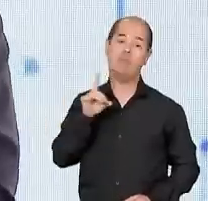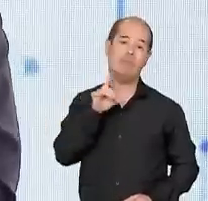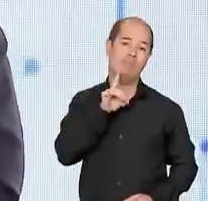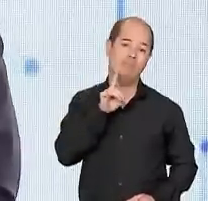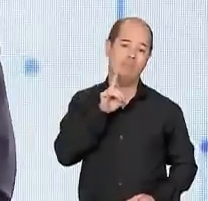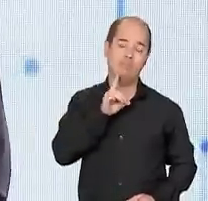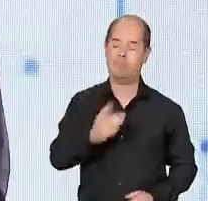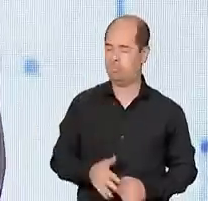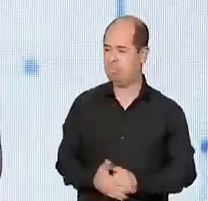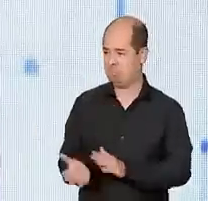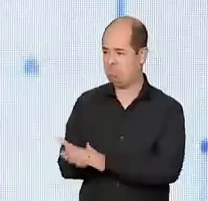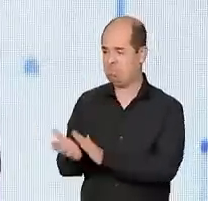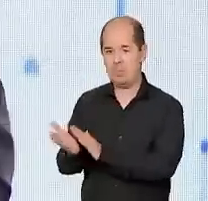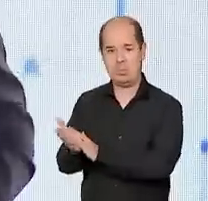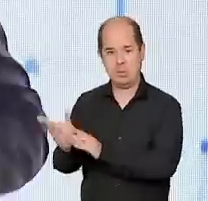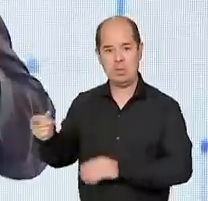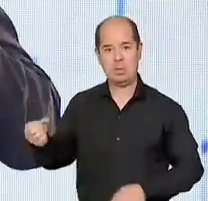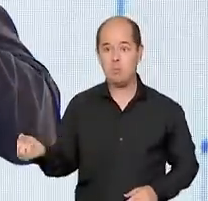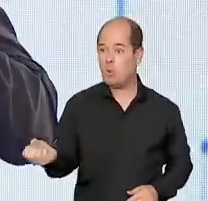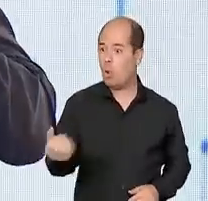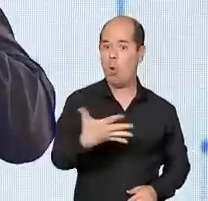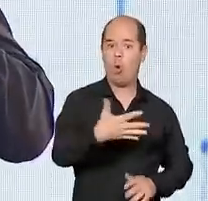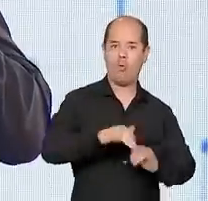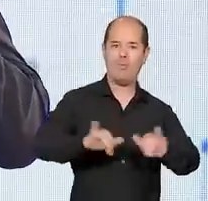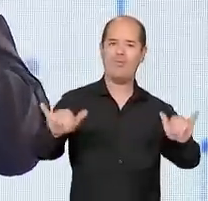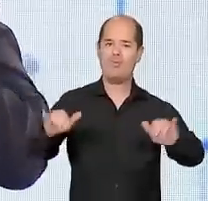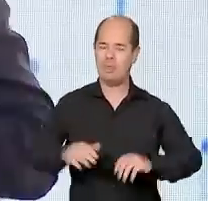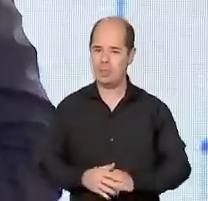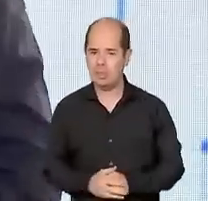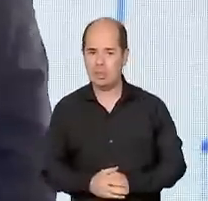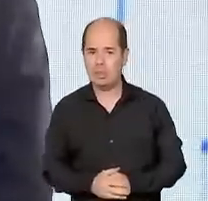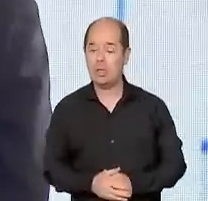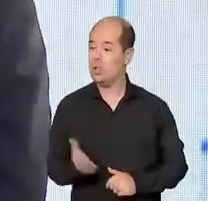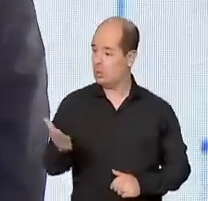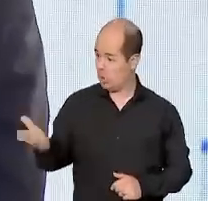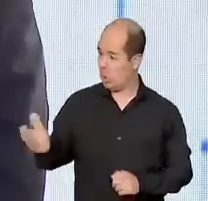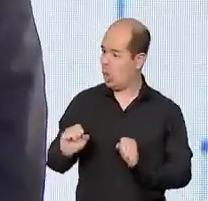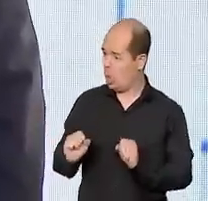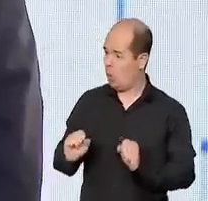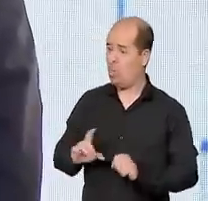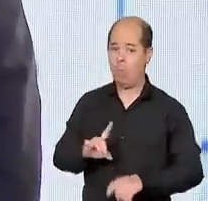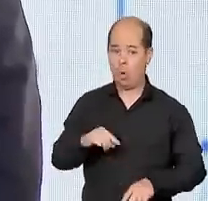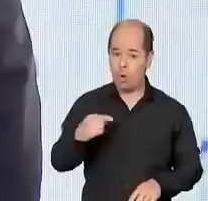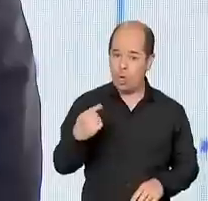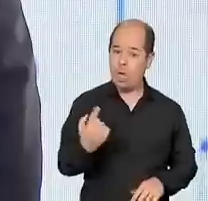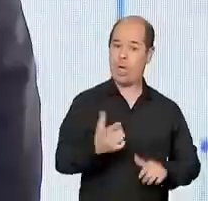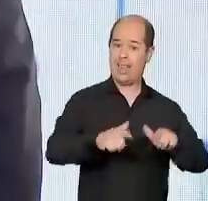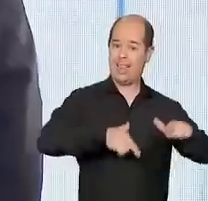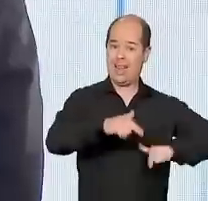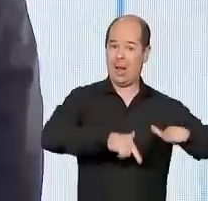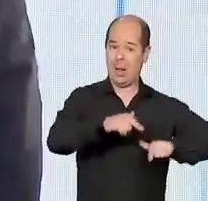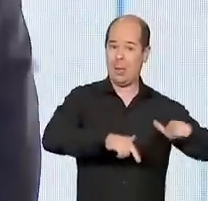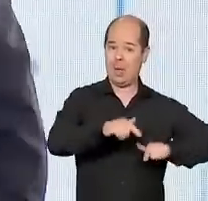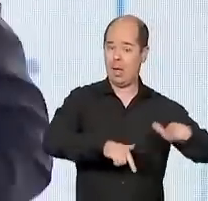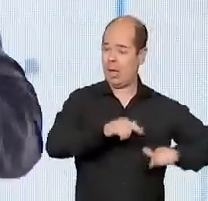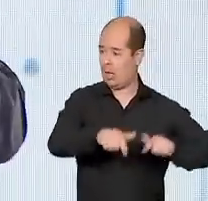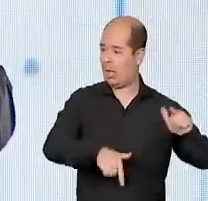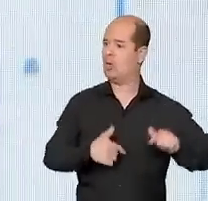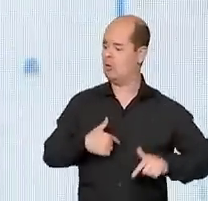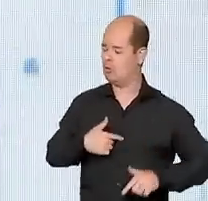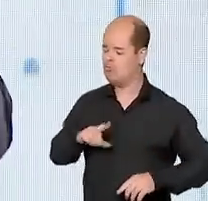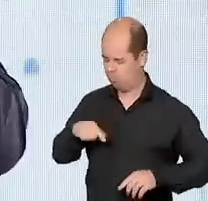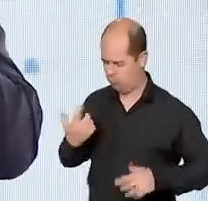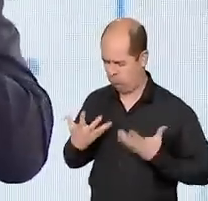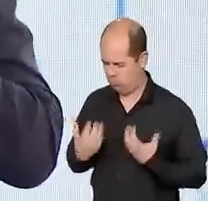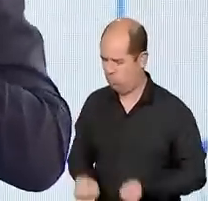né, por esse lançamento, né, e podem contar com os trabalhadores e trabalhadoras no Brasil